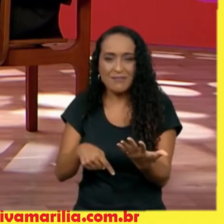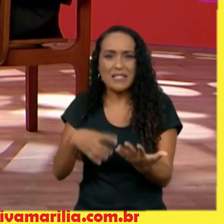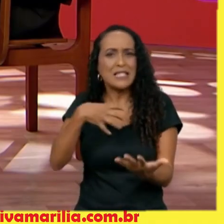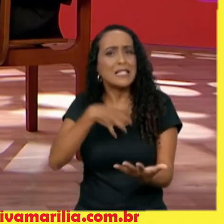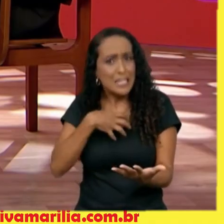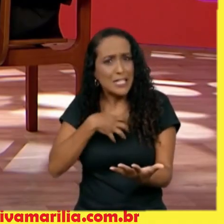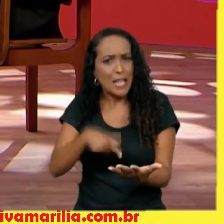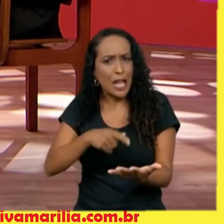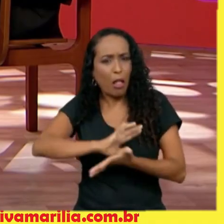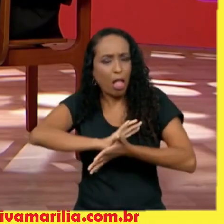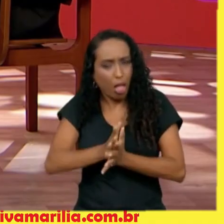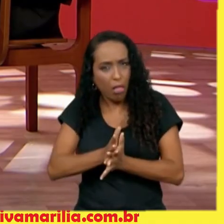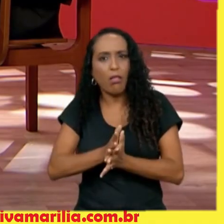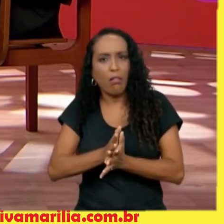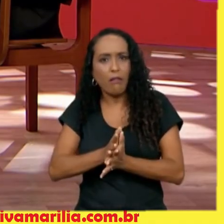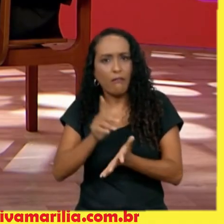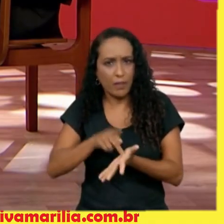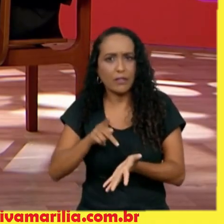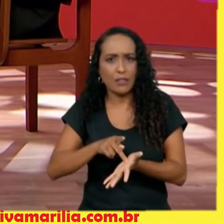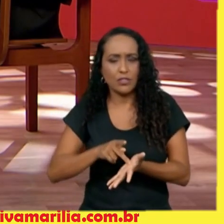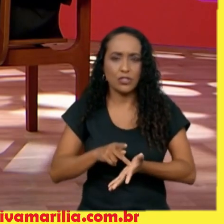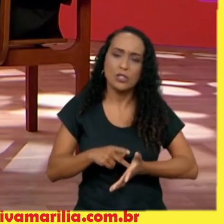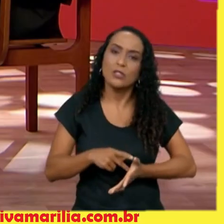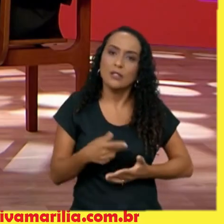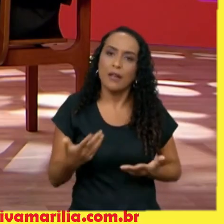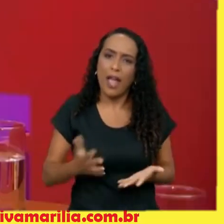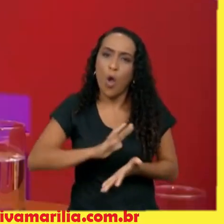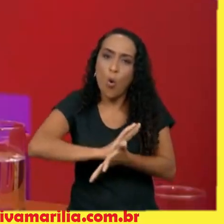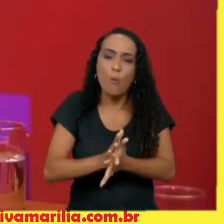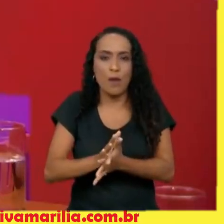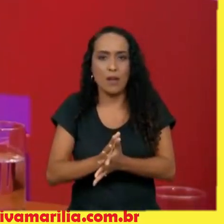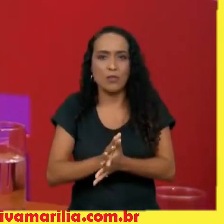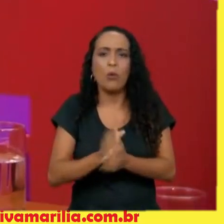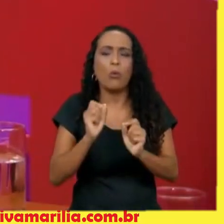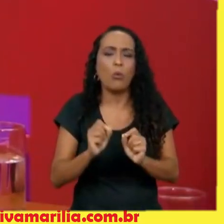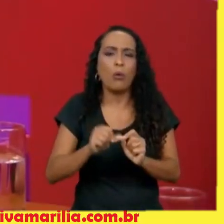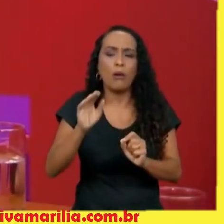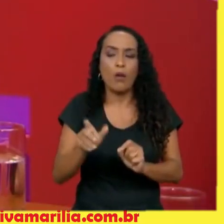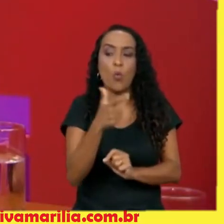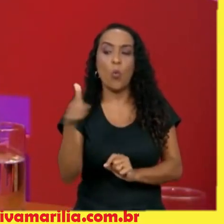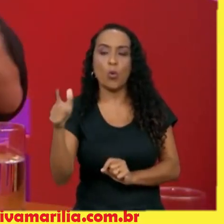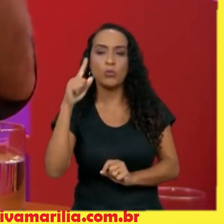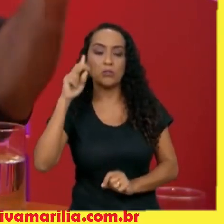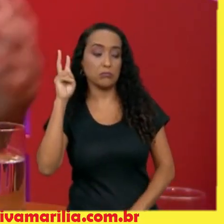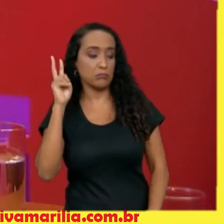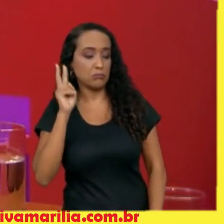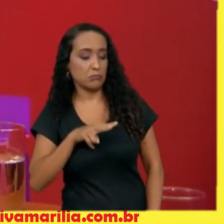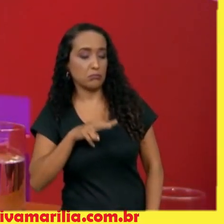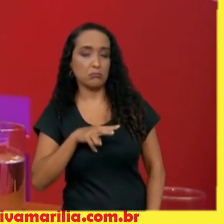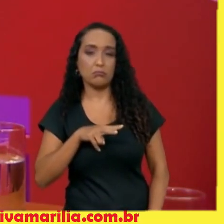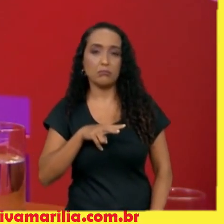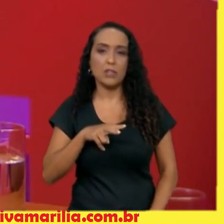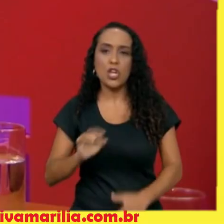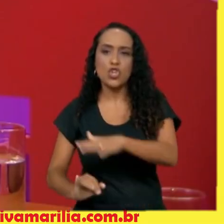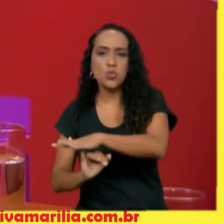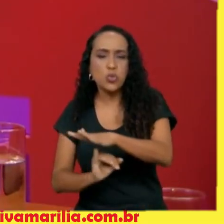sente humilhado, Leandro. Né? E Perfeito. É efetivamente humilhado pelos outros que vão olhar de cima para baixo, pelas instituições,